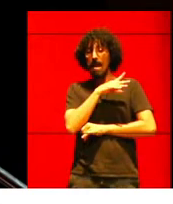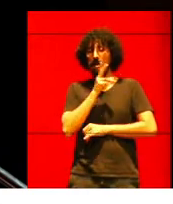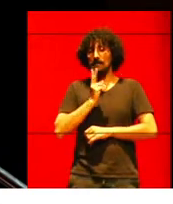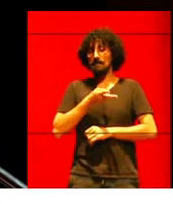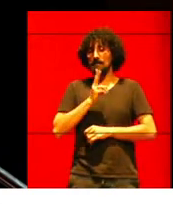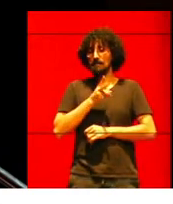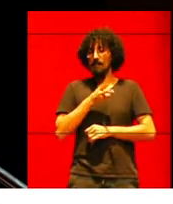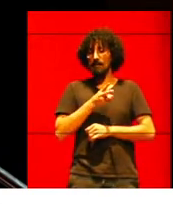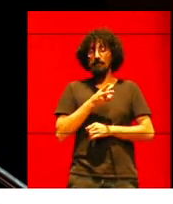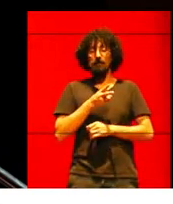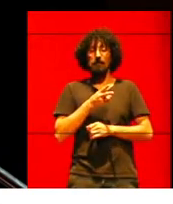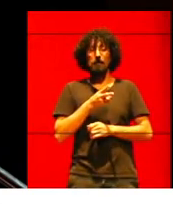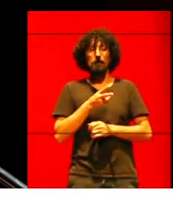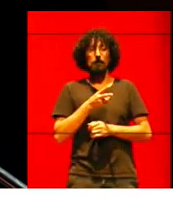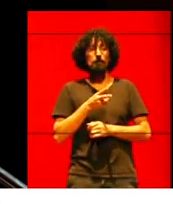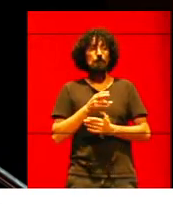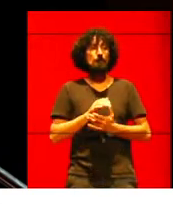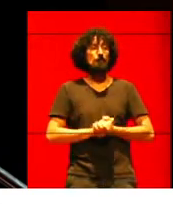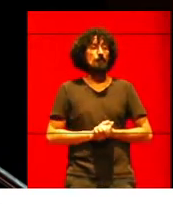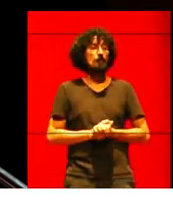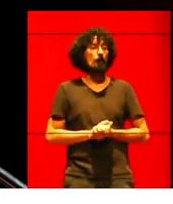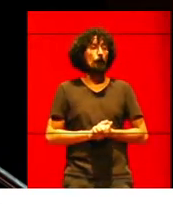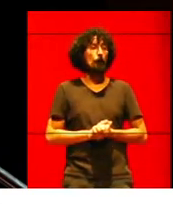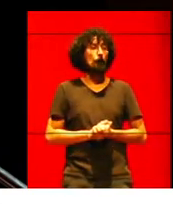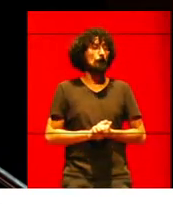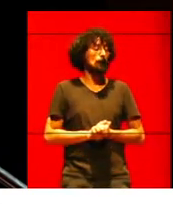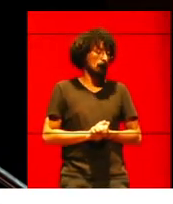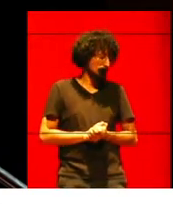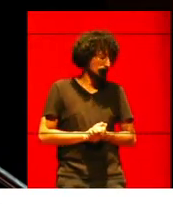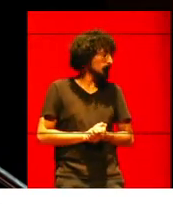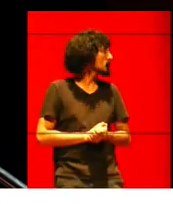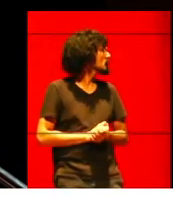tanto o calor para o meio ambiente.